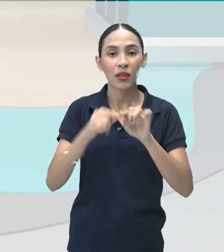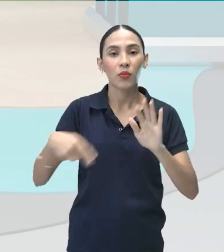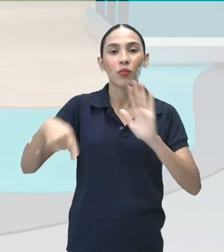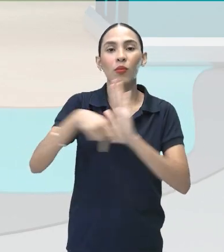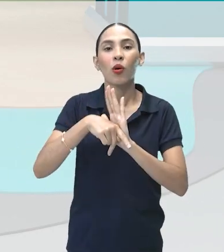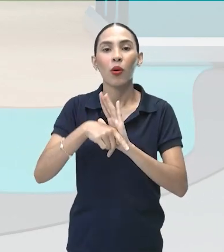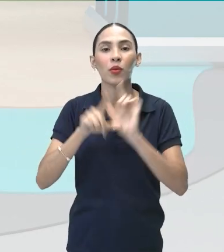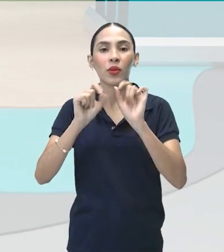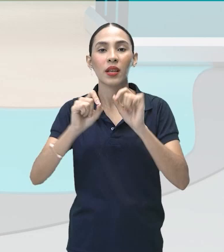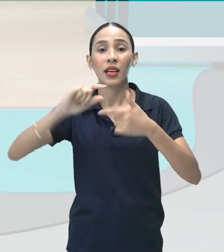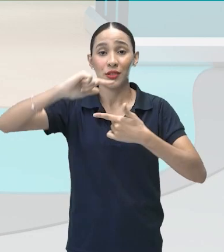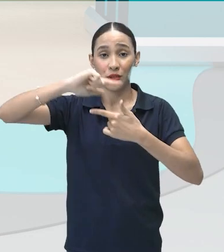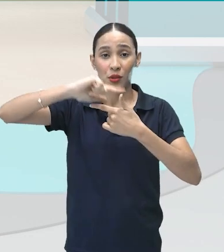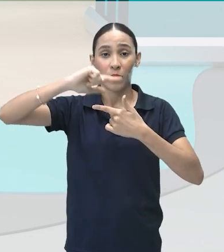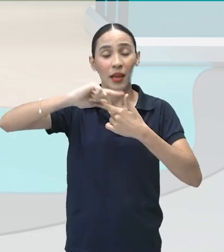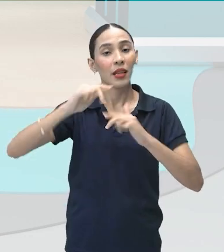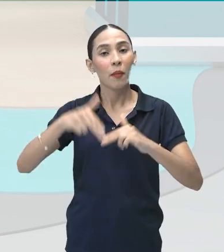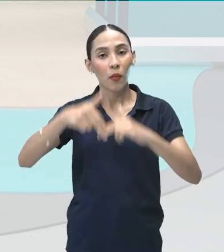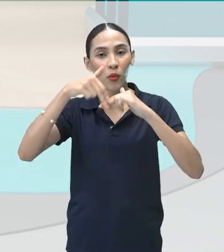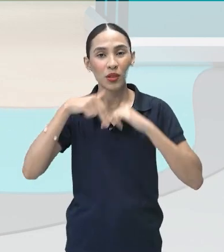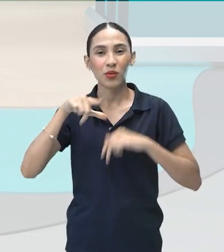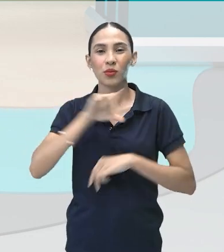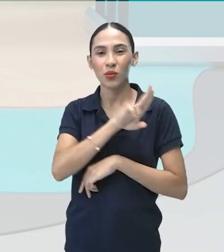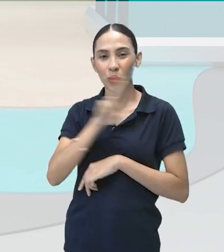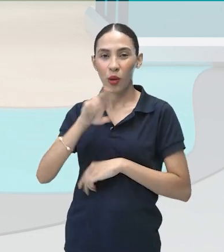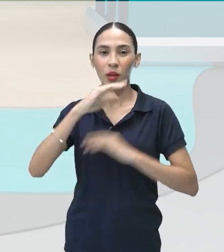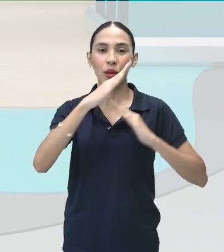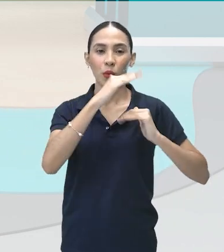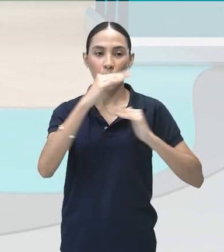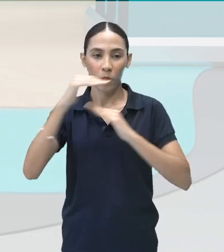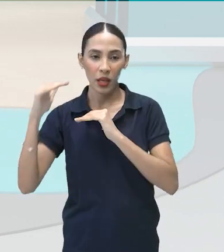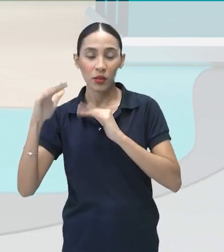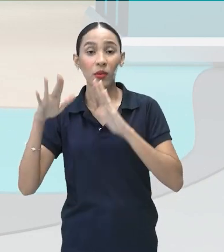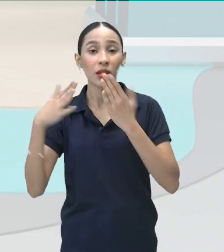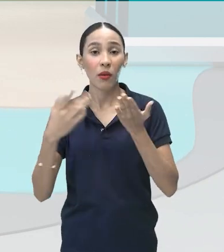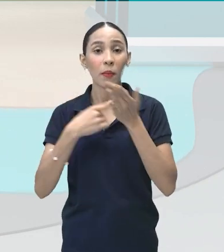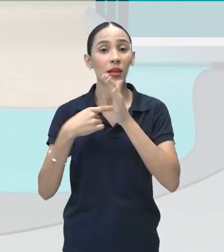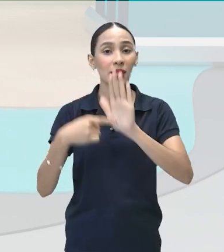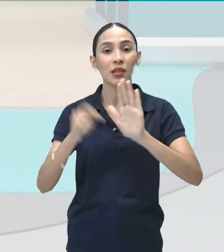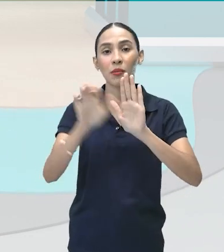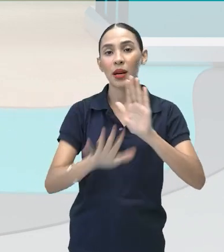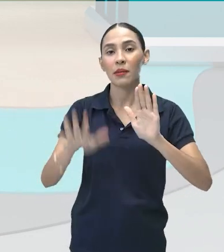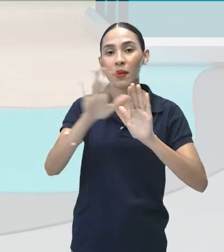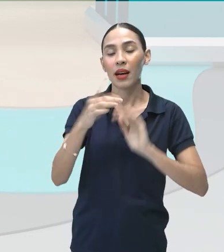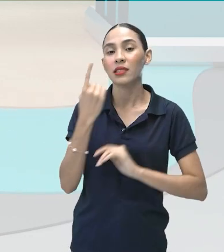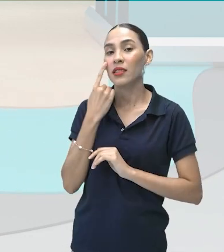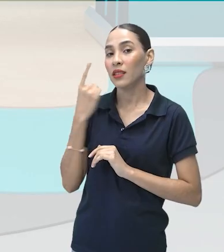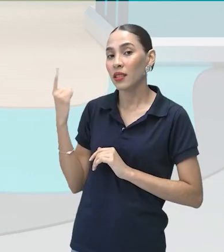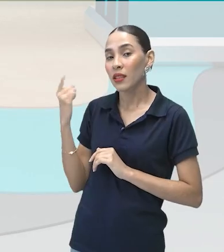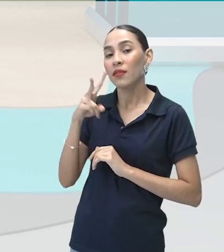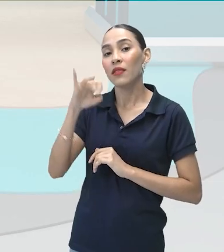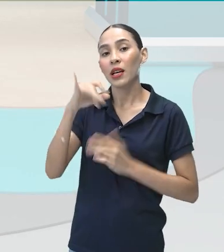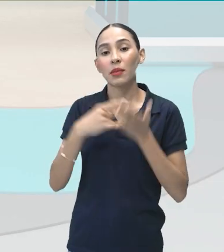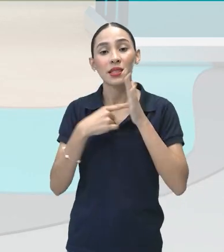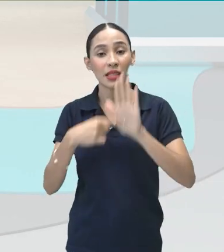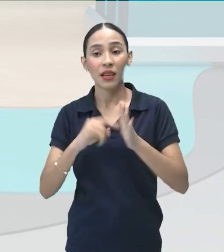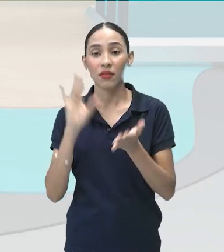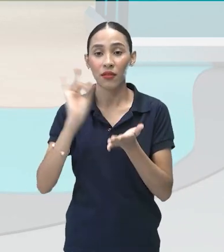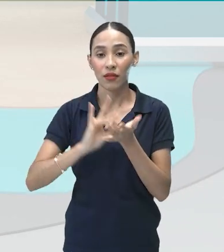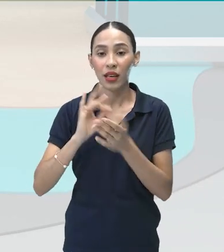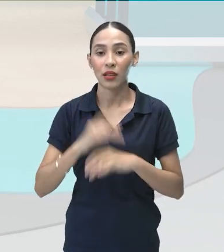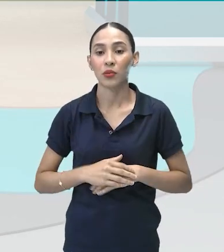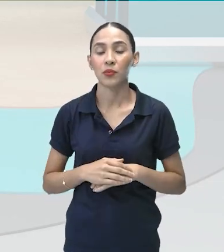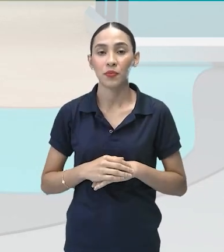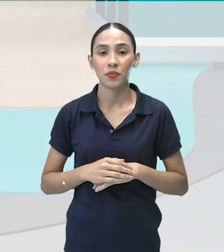formas geométricas. Por isso que veio o nome de cubismo. Então eu trouxe uma imagem que vai trazer justamente